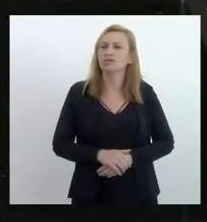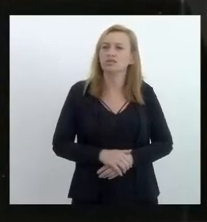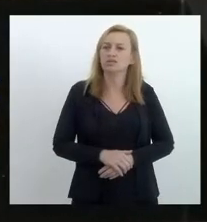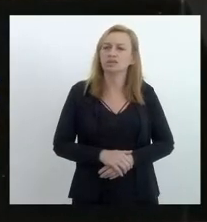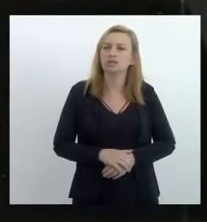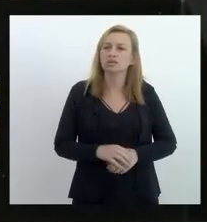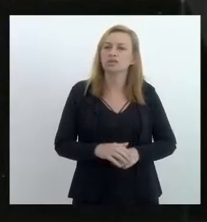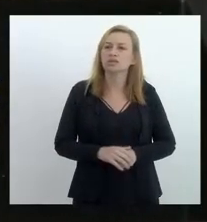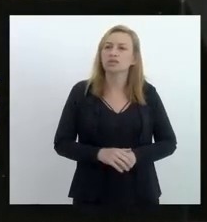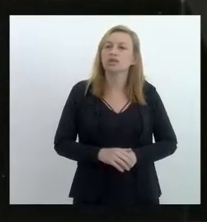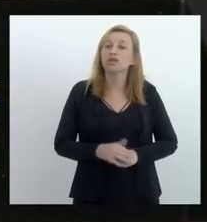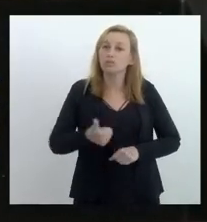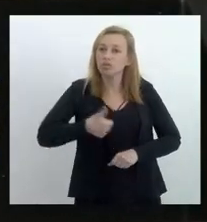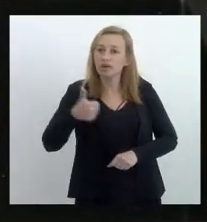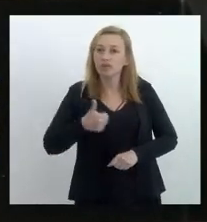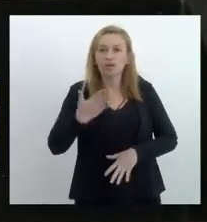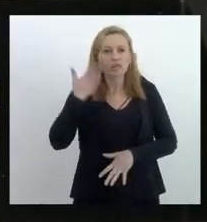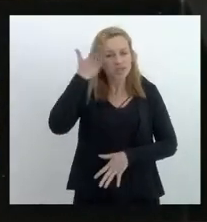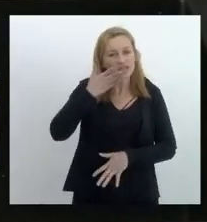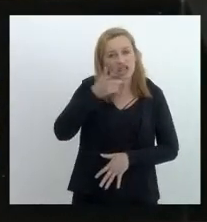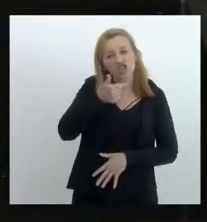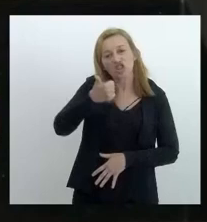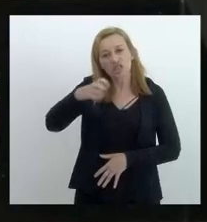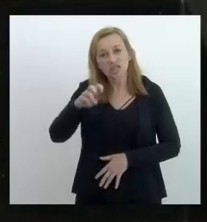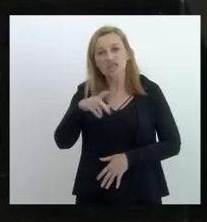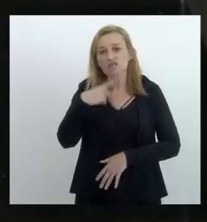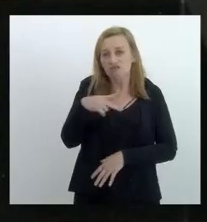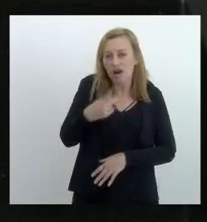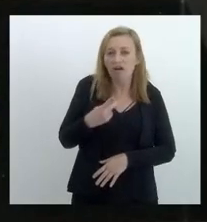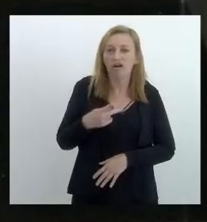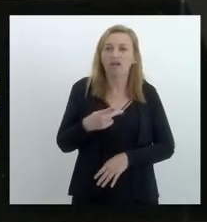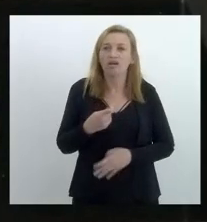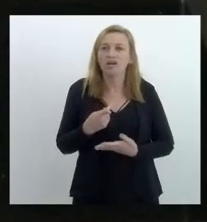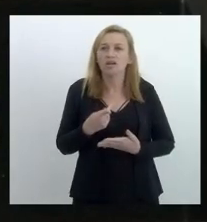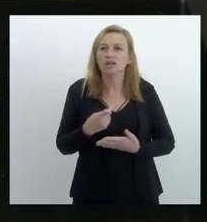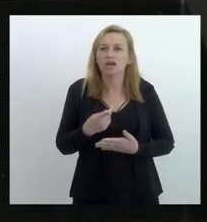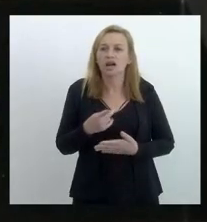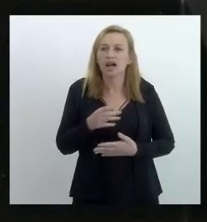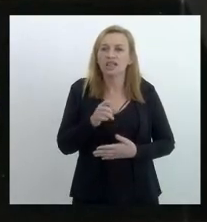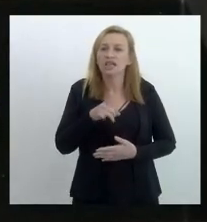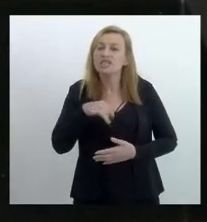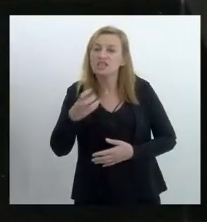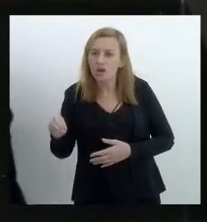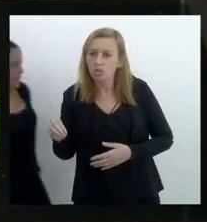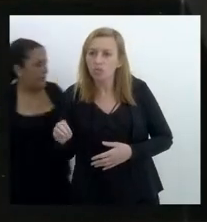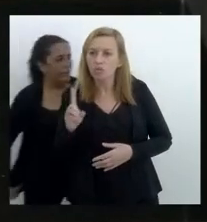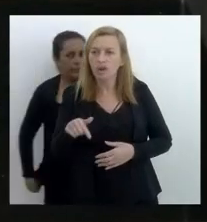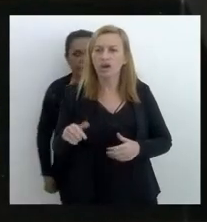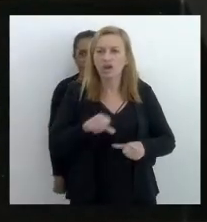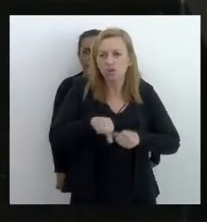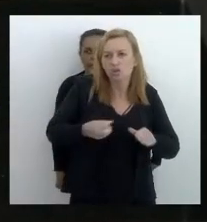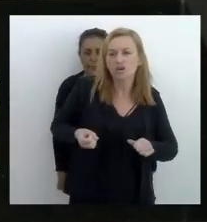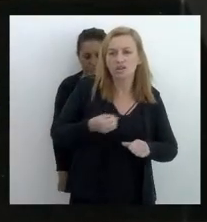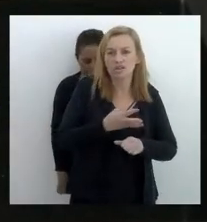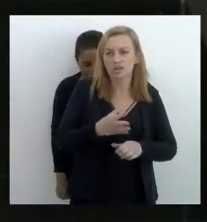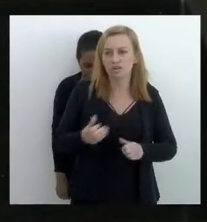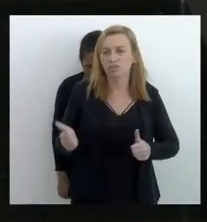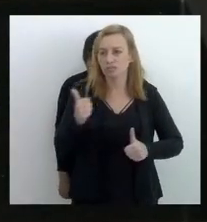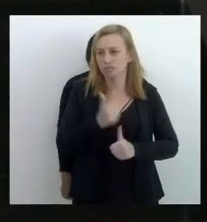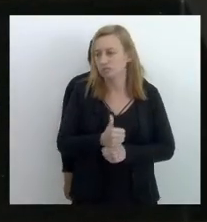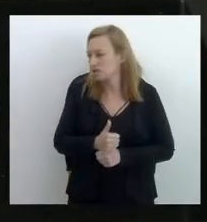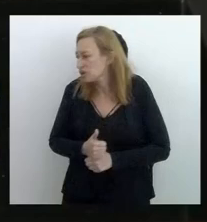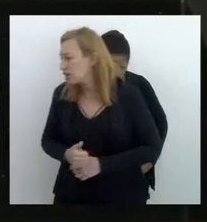Então, primeiramente, sobre a mensagem 15, que fala sobre a adesão, né, a renovação do regime de